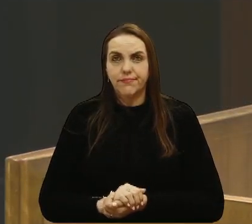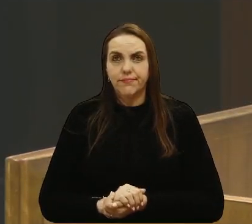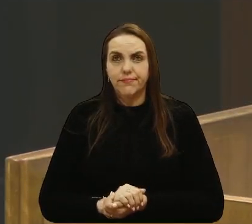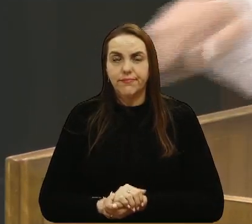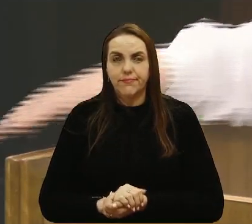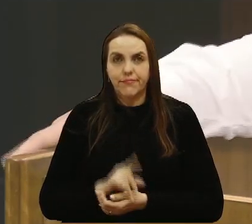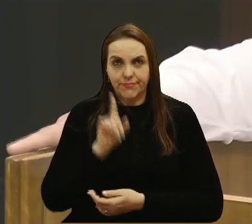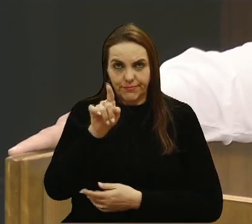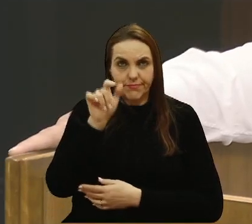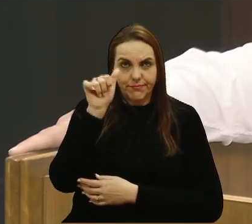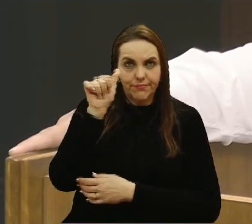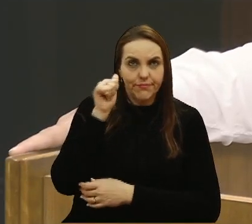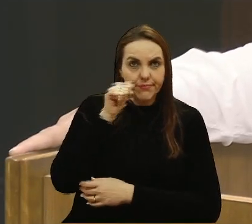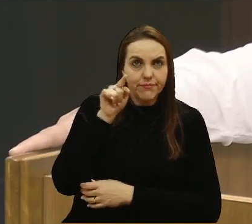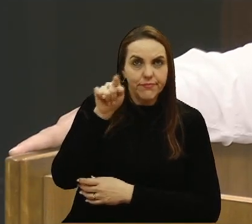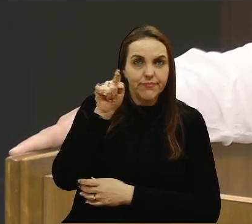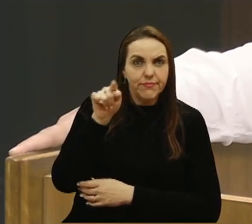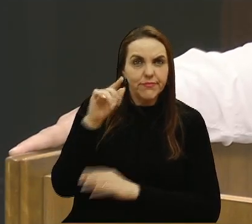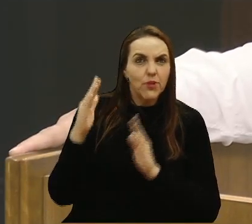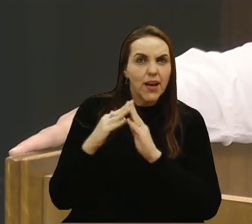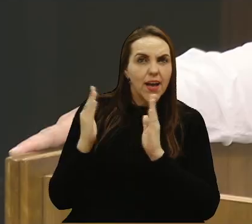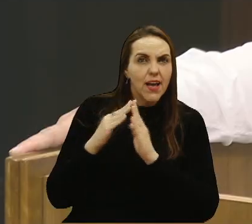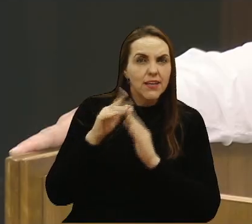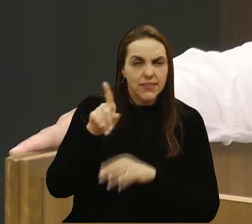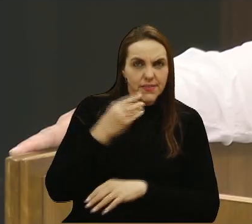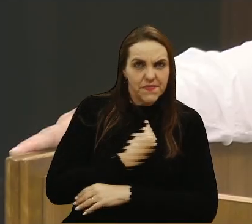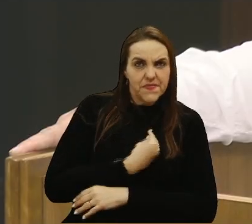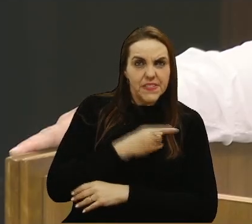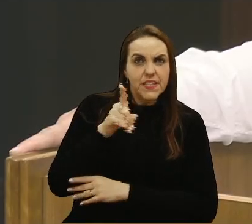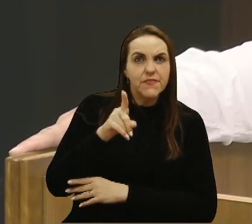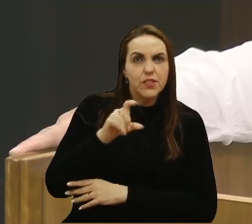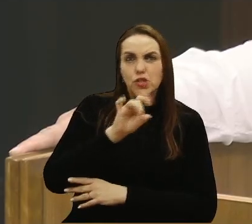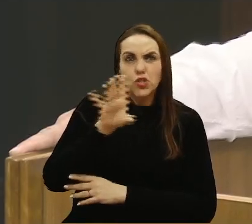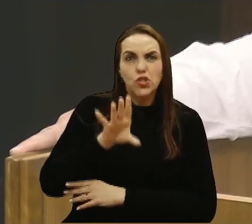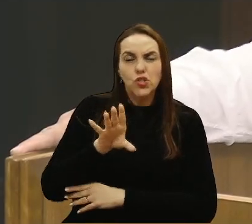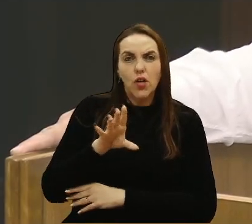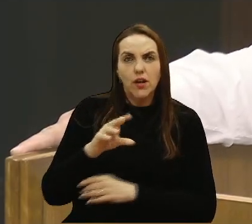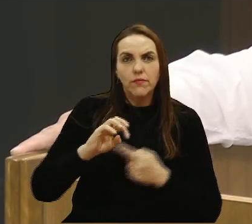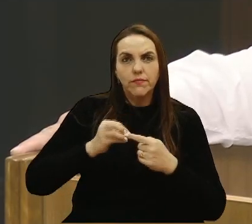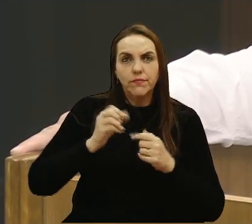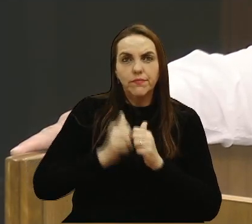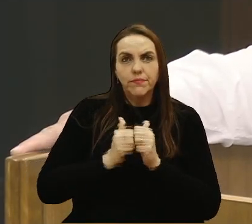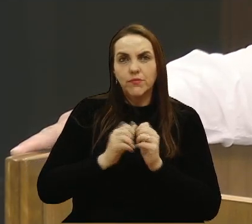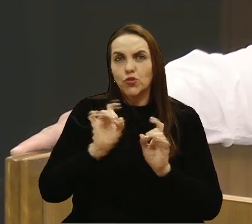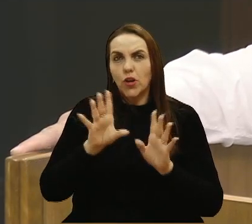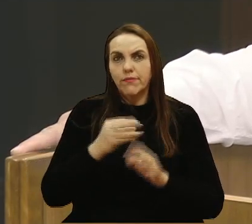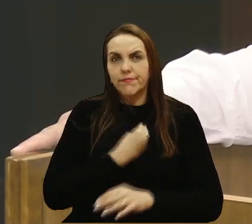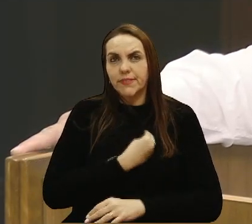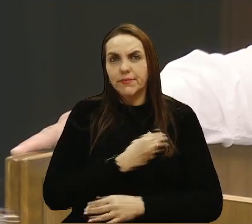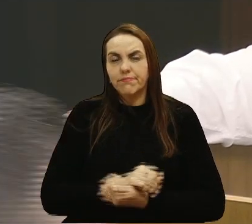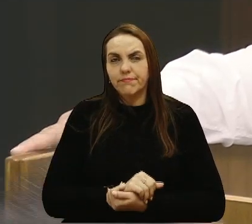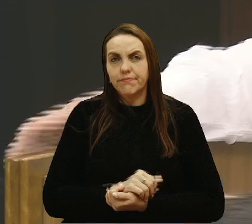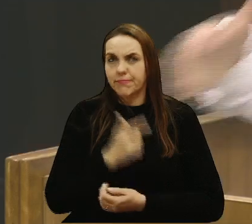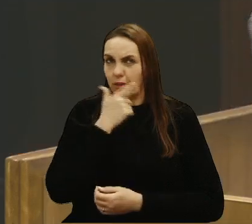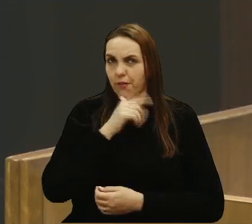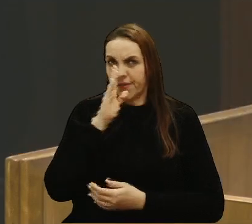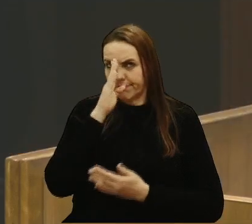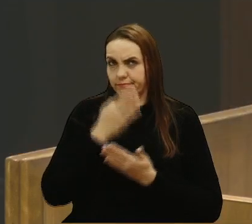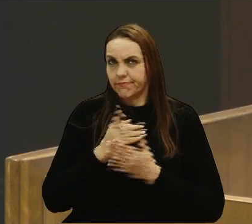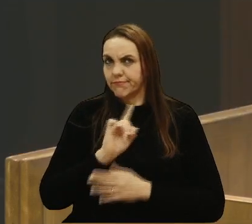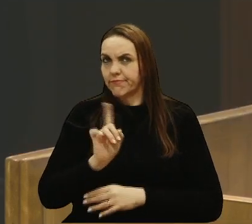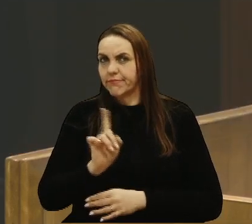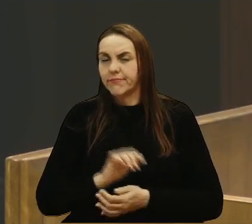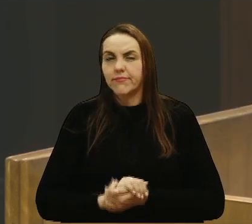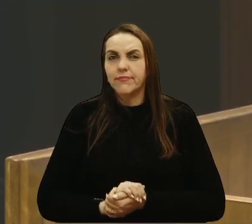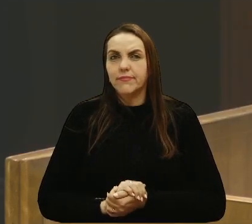A senhora Dona Maria, que está na sua casa, sobrevive somente com feijão e arroz? Eu creio que não. O senhor, seu